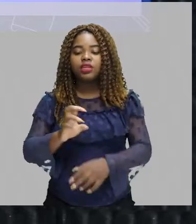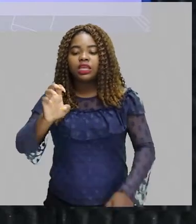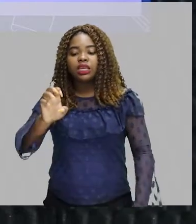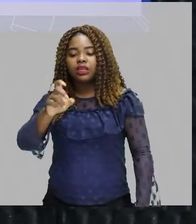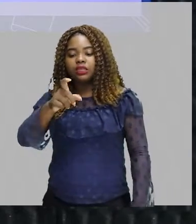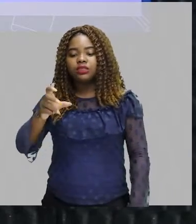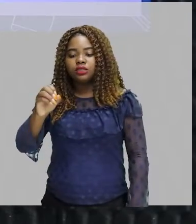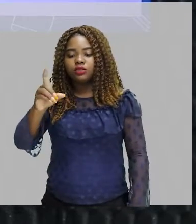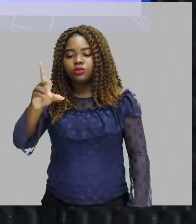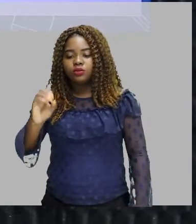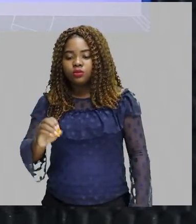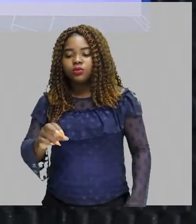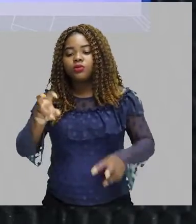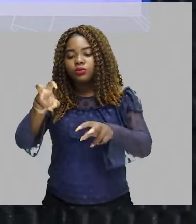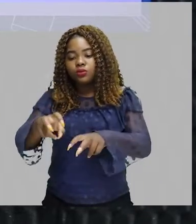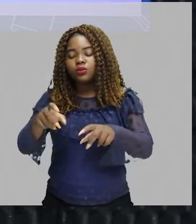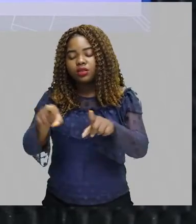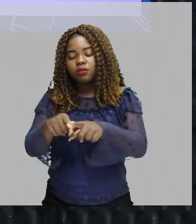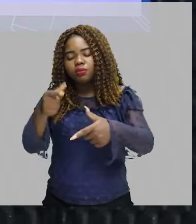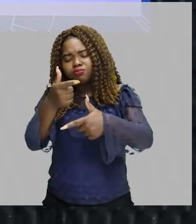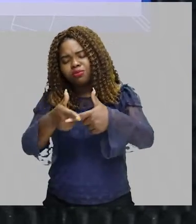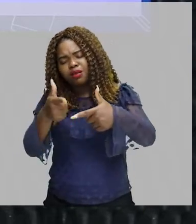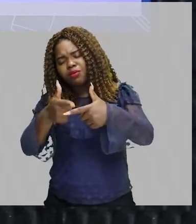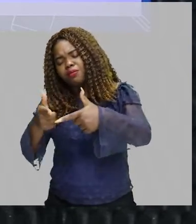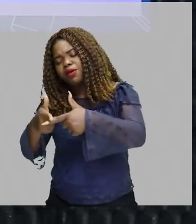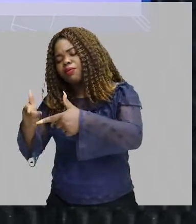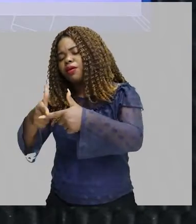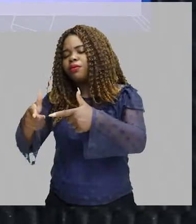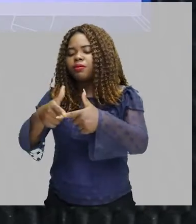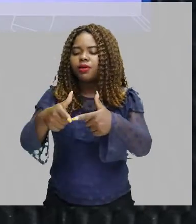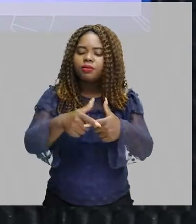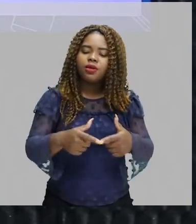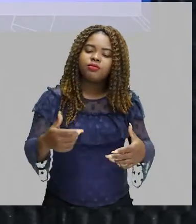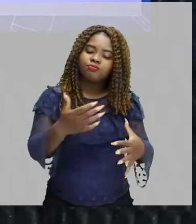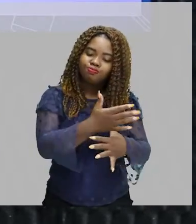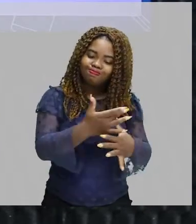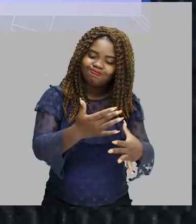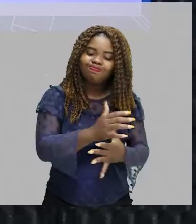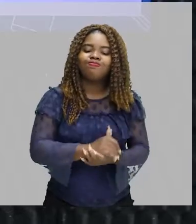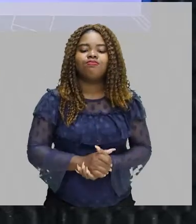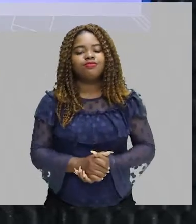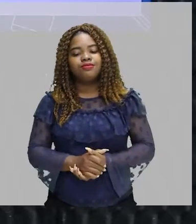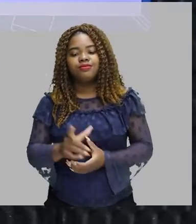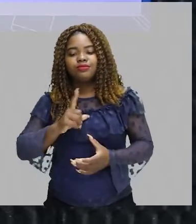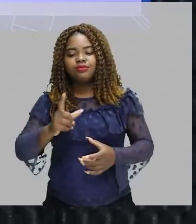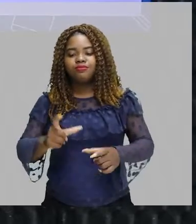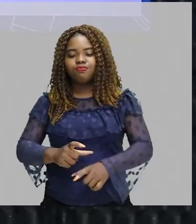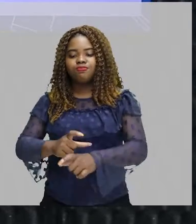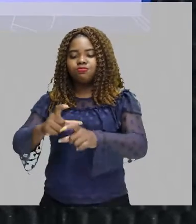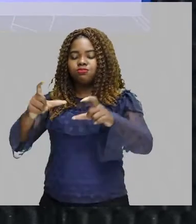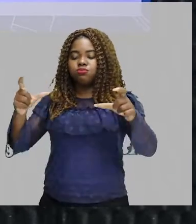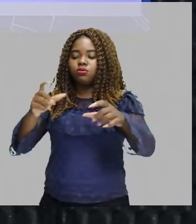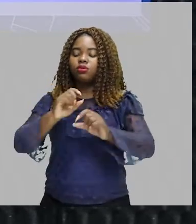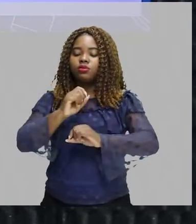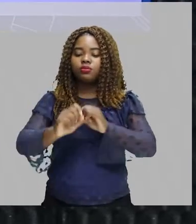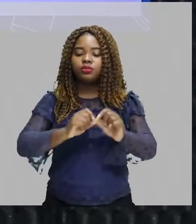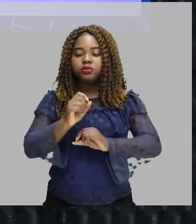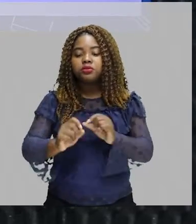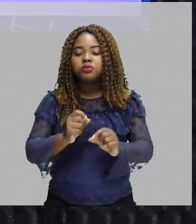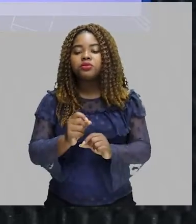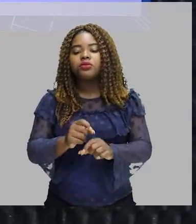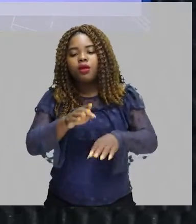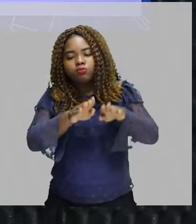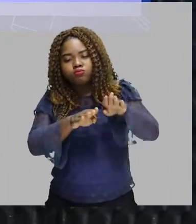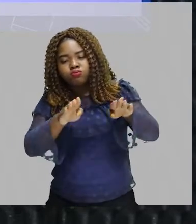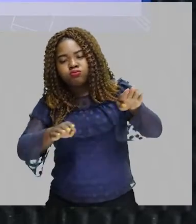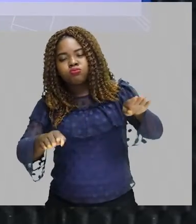rural e o aumento dos problemas urbanos. Quando você tem um aumento da desigualdade social nos espaços rurais, a tendência